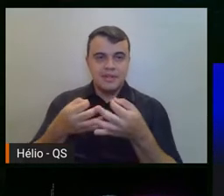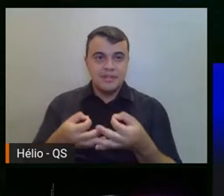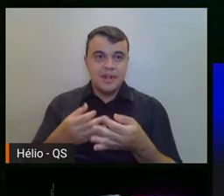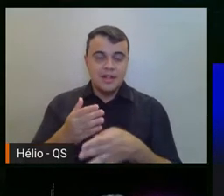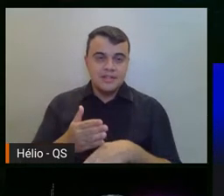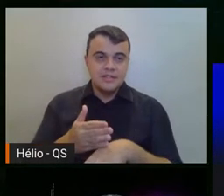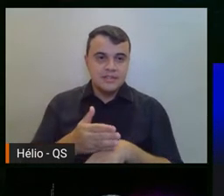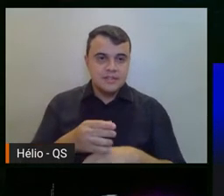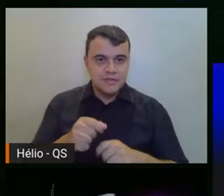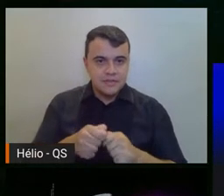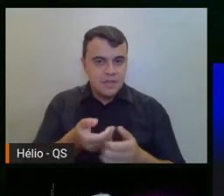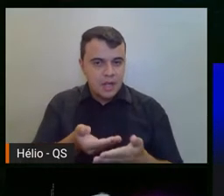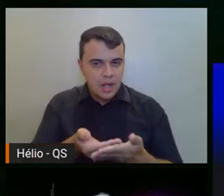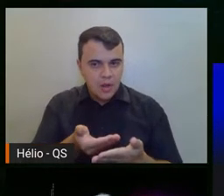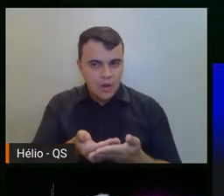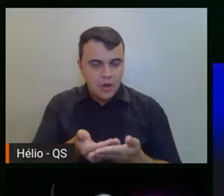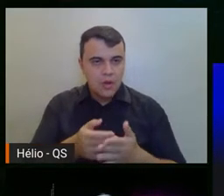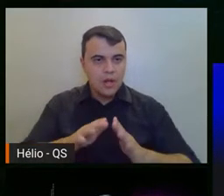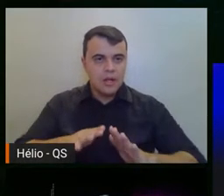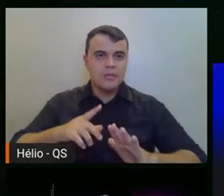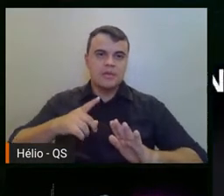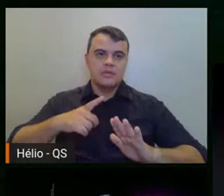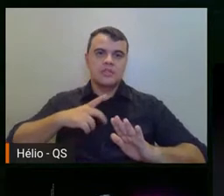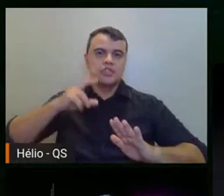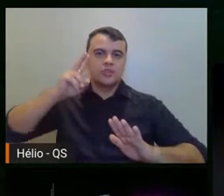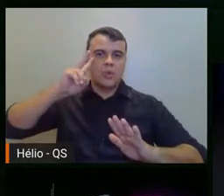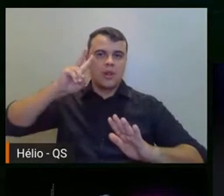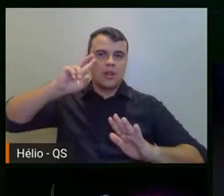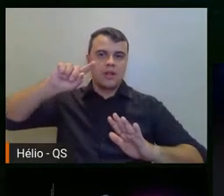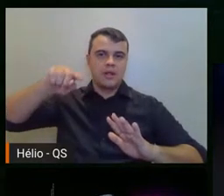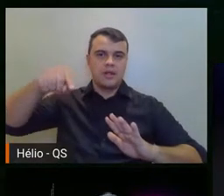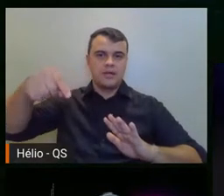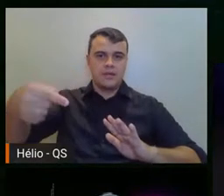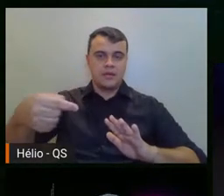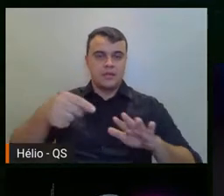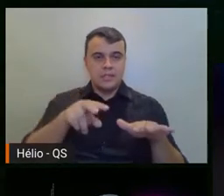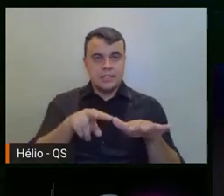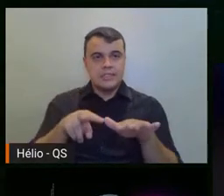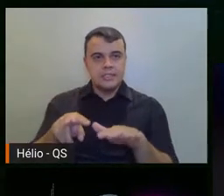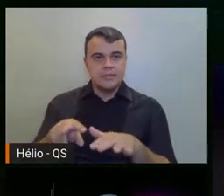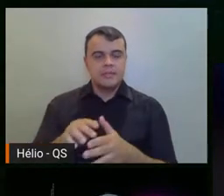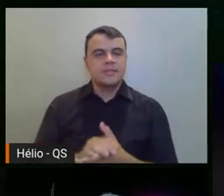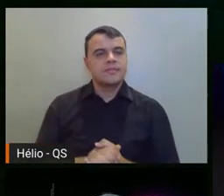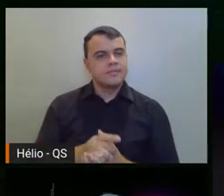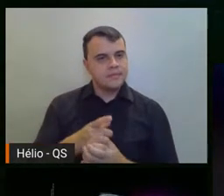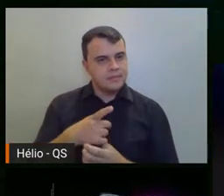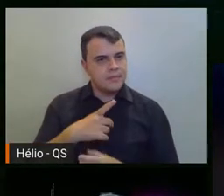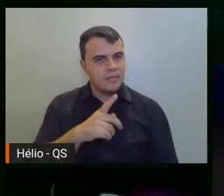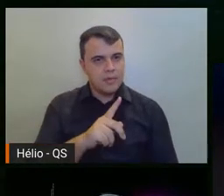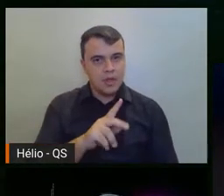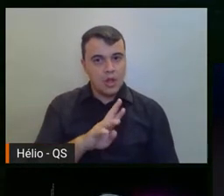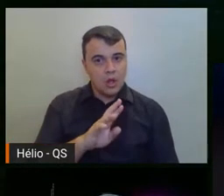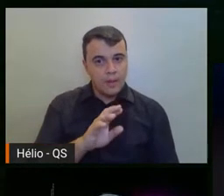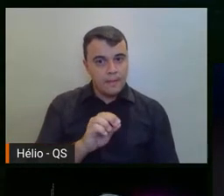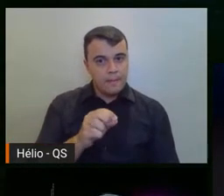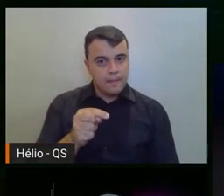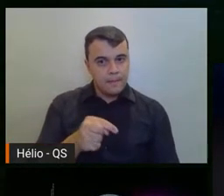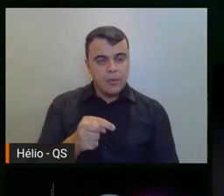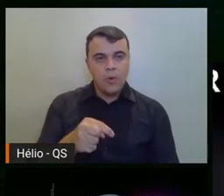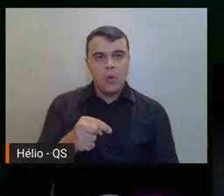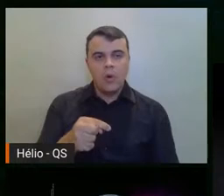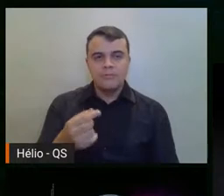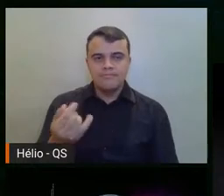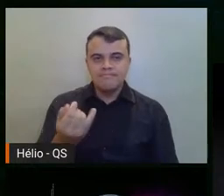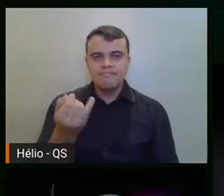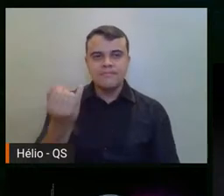fazer a aula só que daí segunda-feira que vem depois de uma semana ela entra para o conteúdo pro então o pro é uma grande